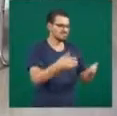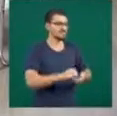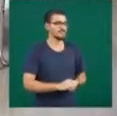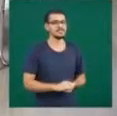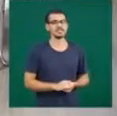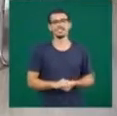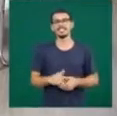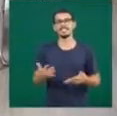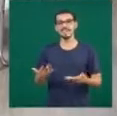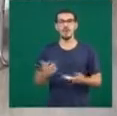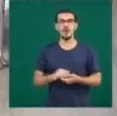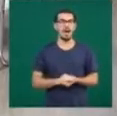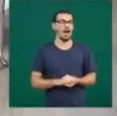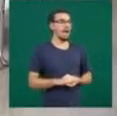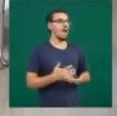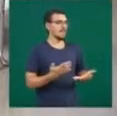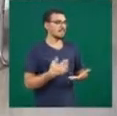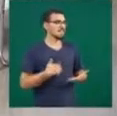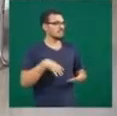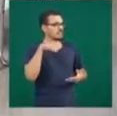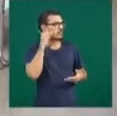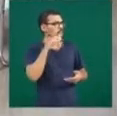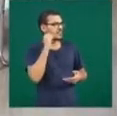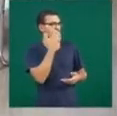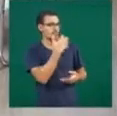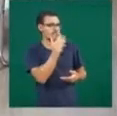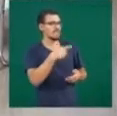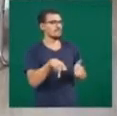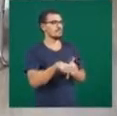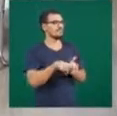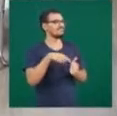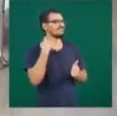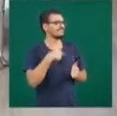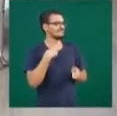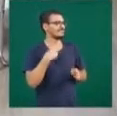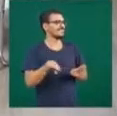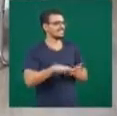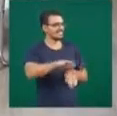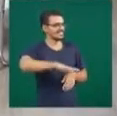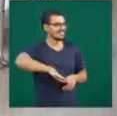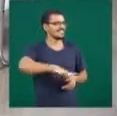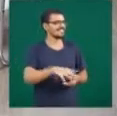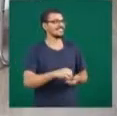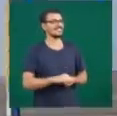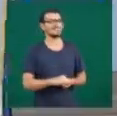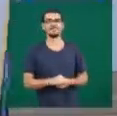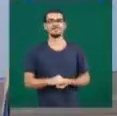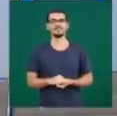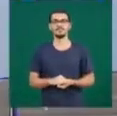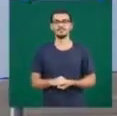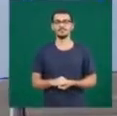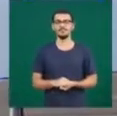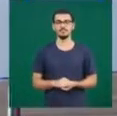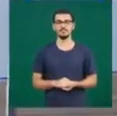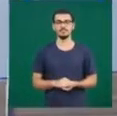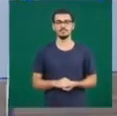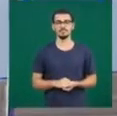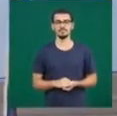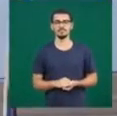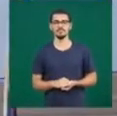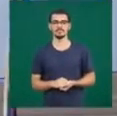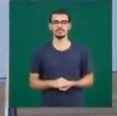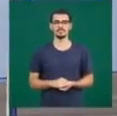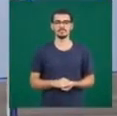um pouquinho dessa música que é tão característica nossa e de um artista que é nosso também. Muito obrigado. Por favor, vamos lá.